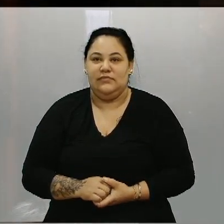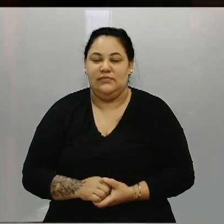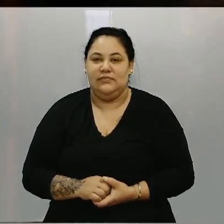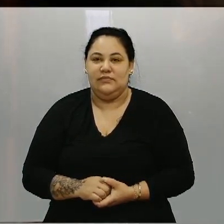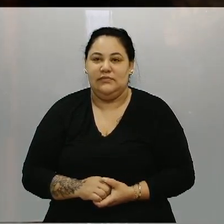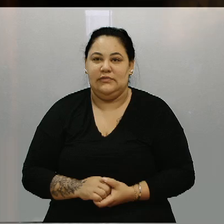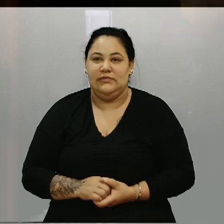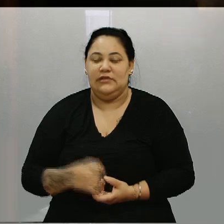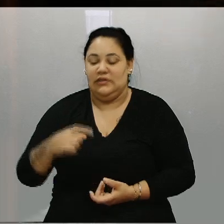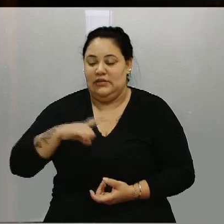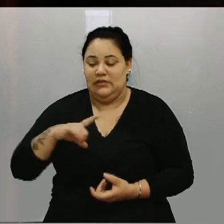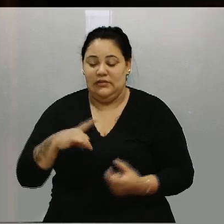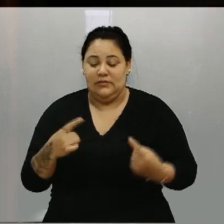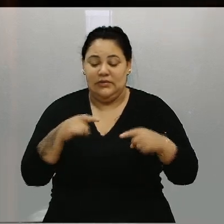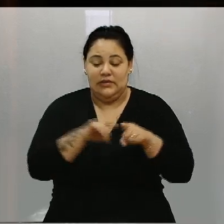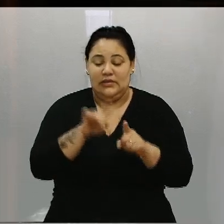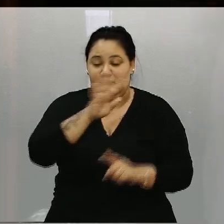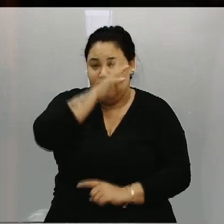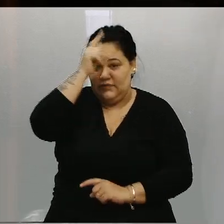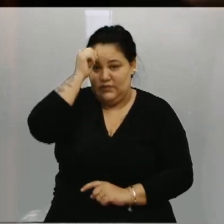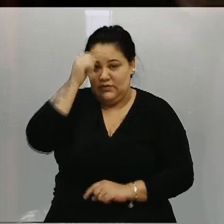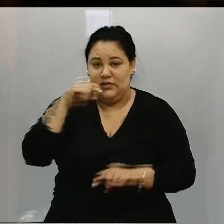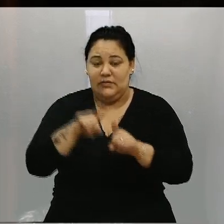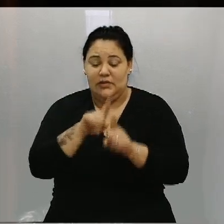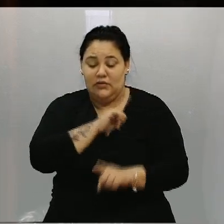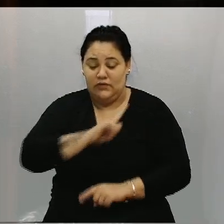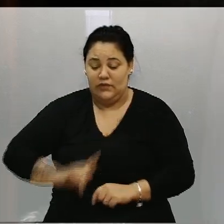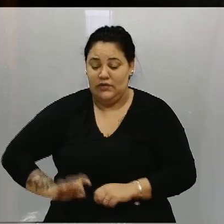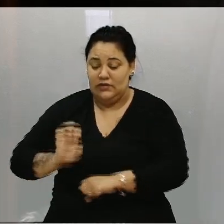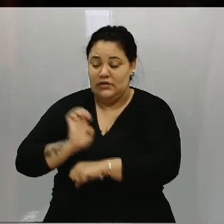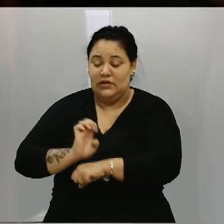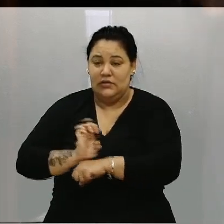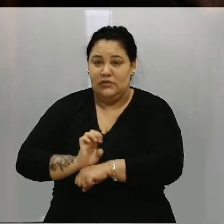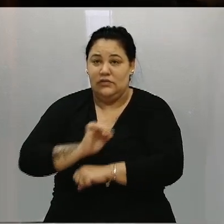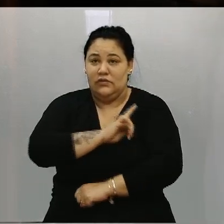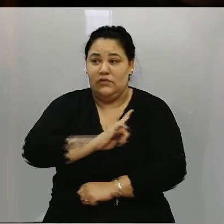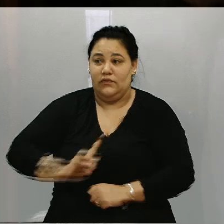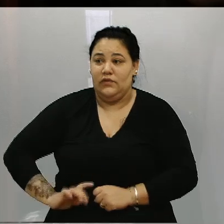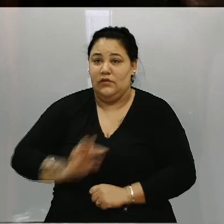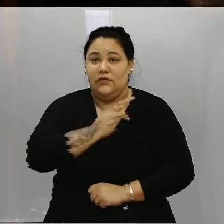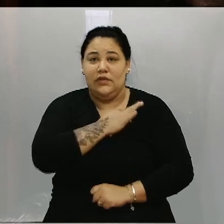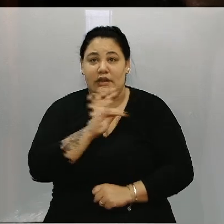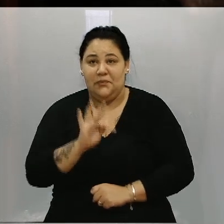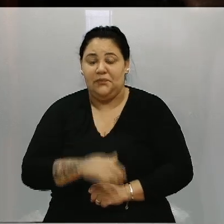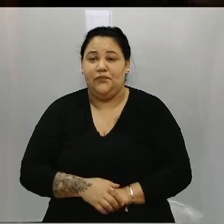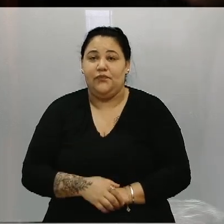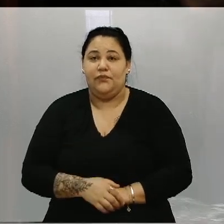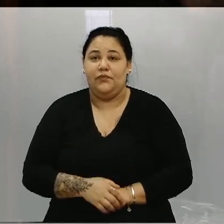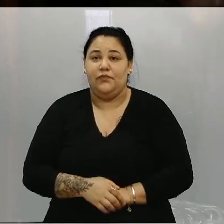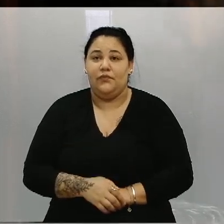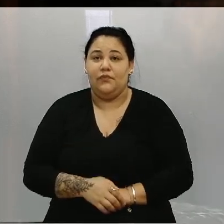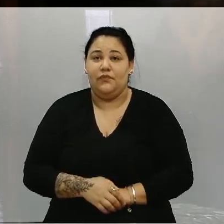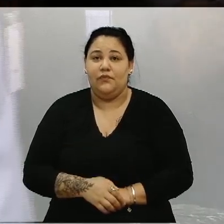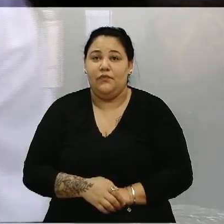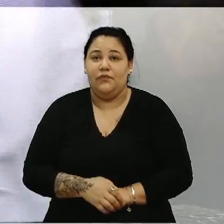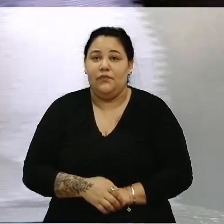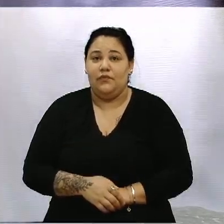com parceria com a Prefeitura, com o Governo do Estado, com o Governo Federal. Então, o Sandro tem serviço